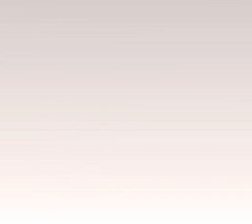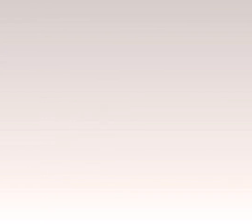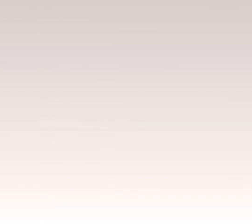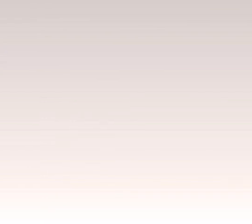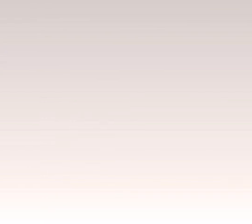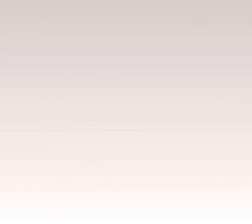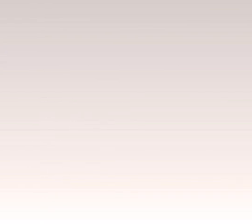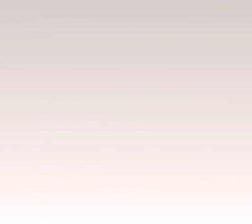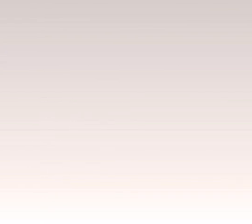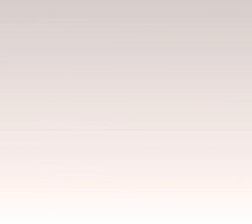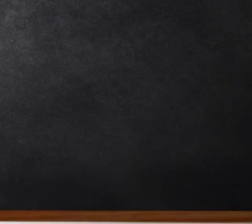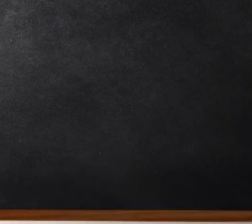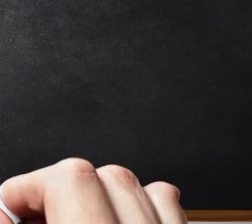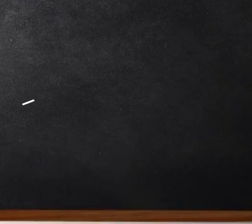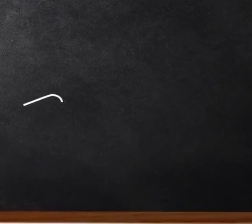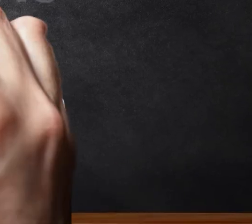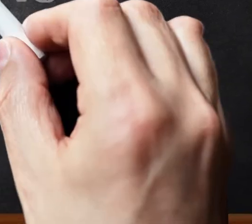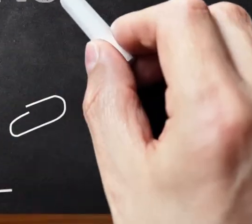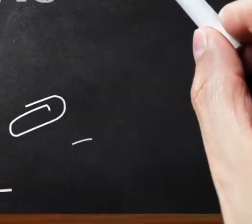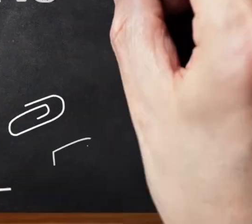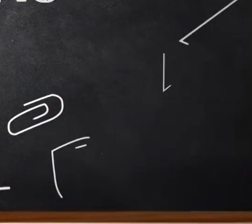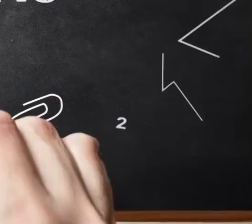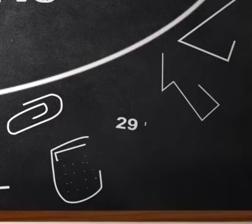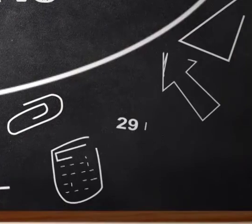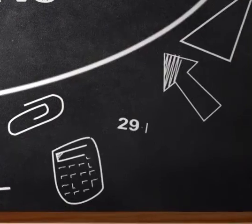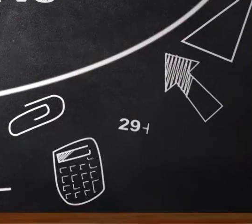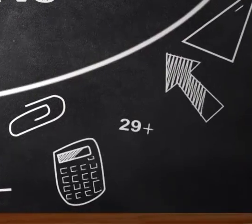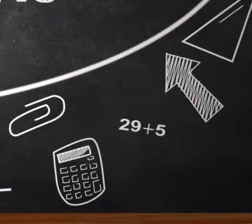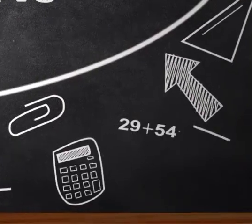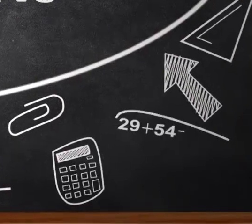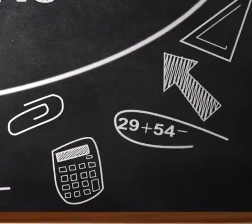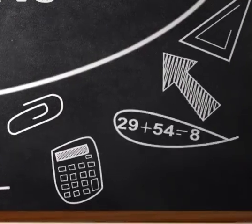E aí E aí